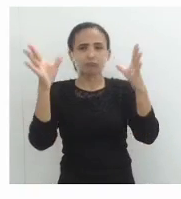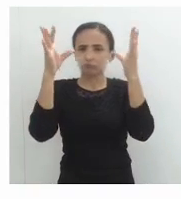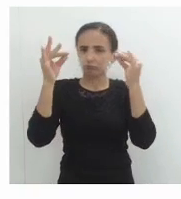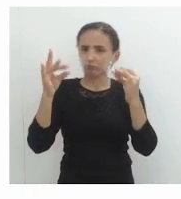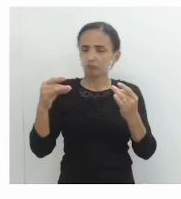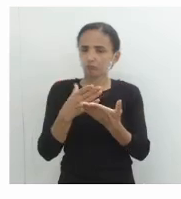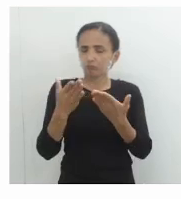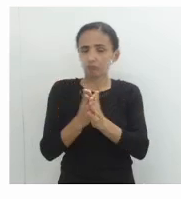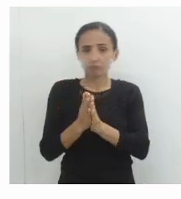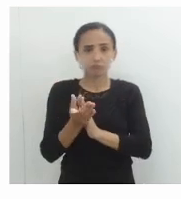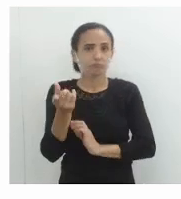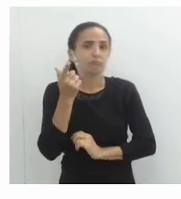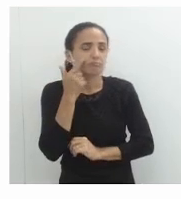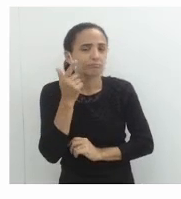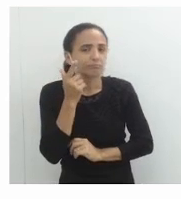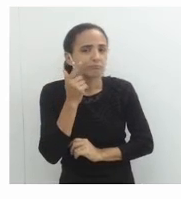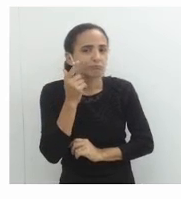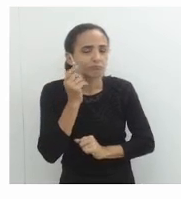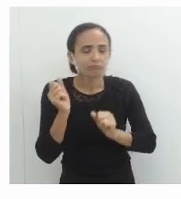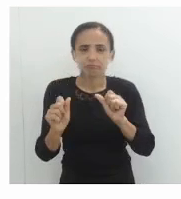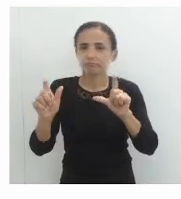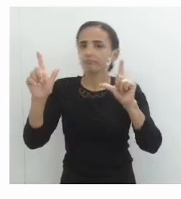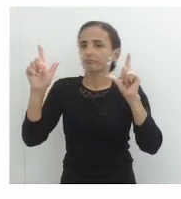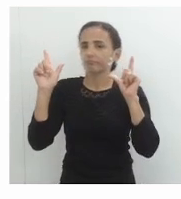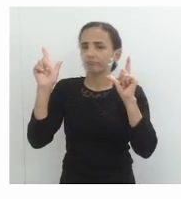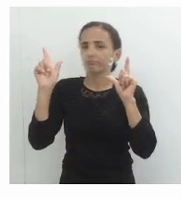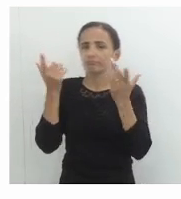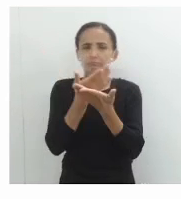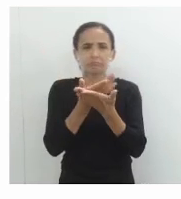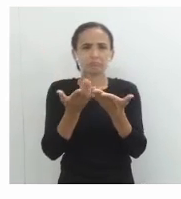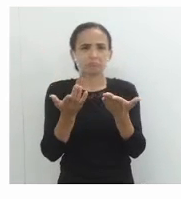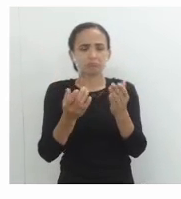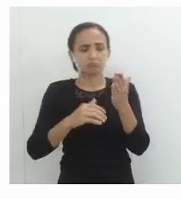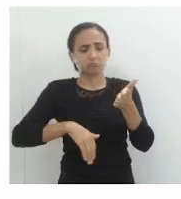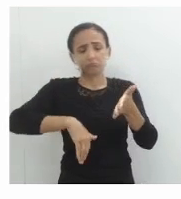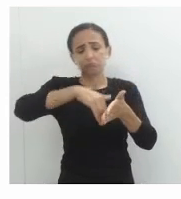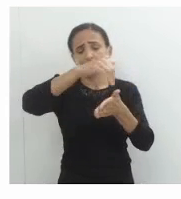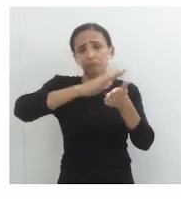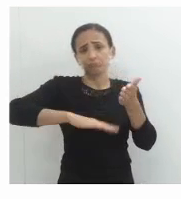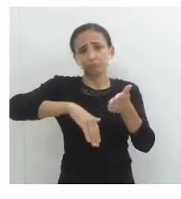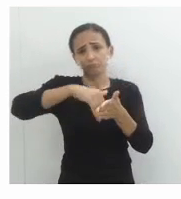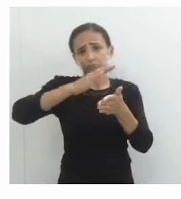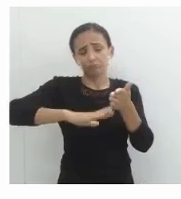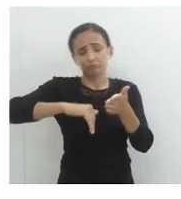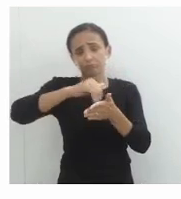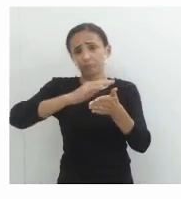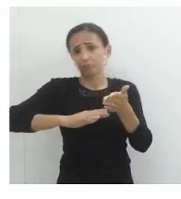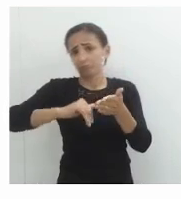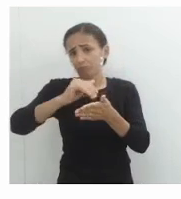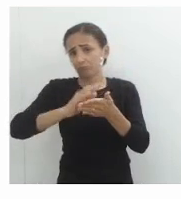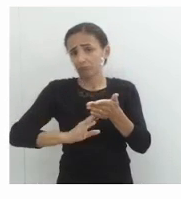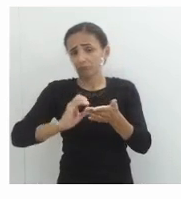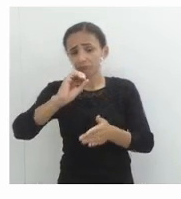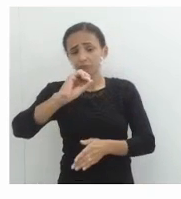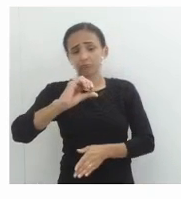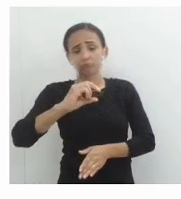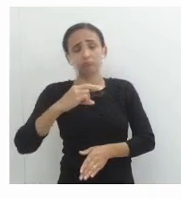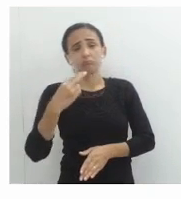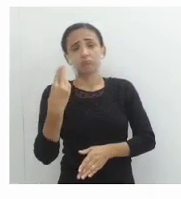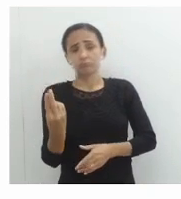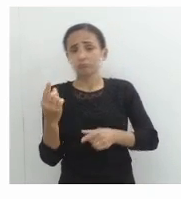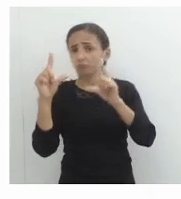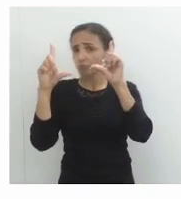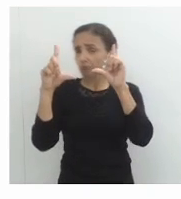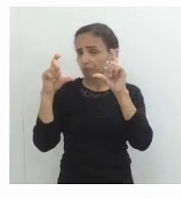Ao observarmos uma representação gráfica, como uma pintura, uma gravura ou uma fotografia, podemos